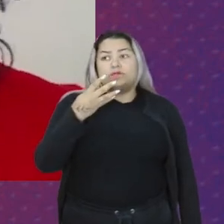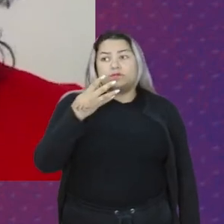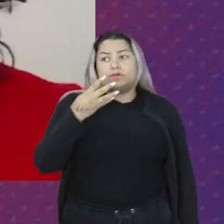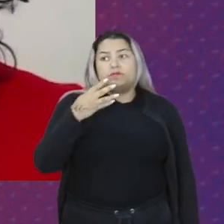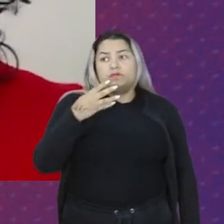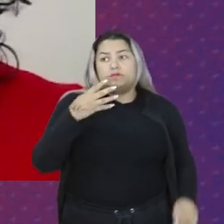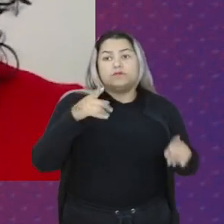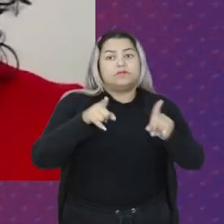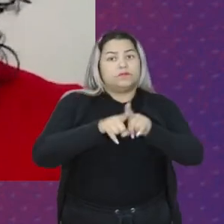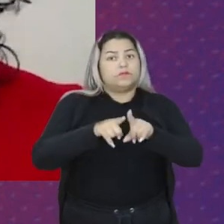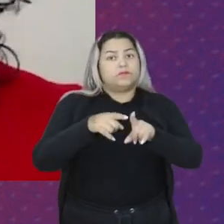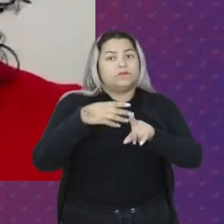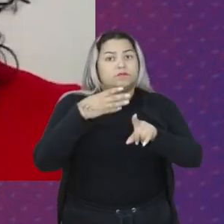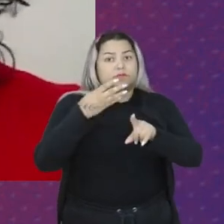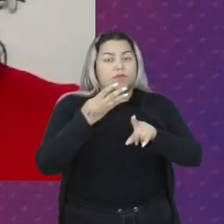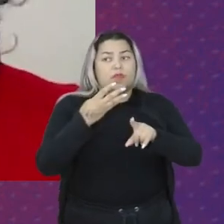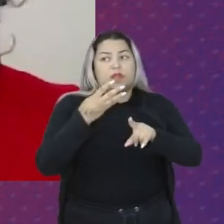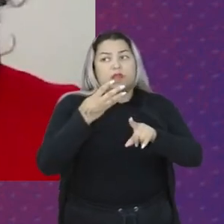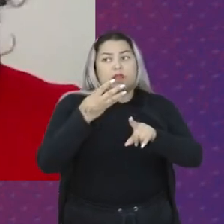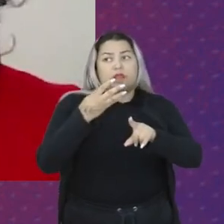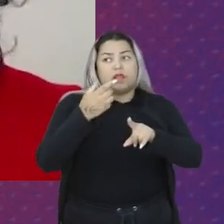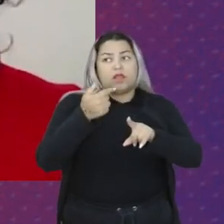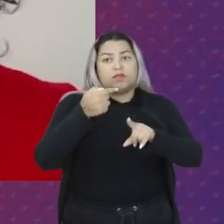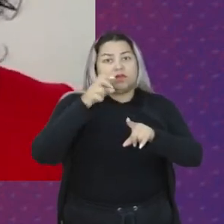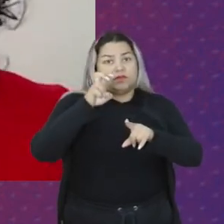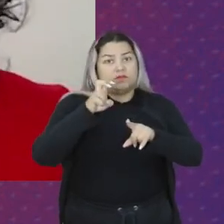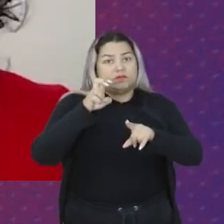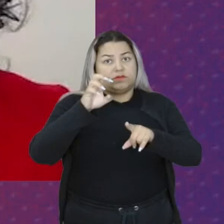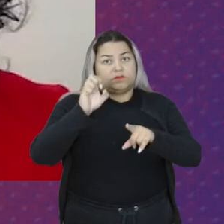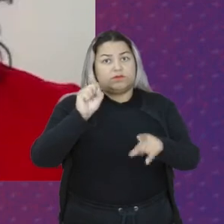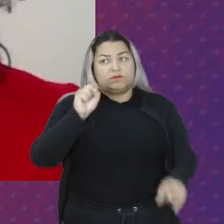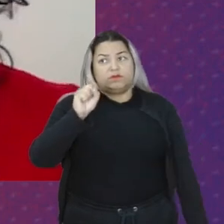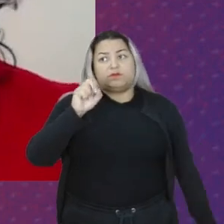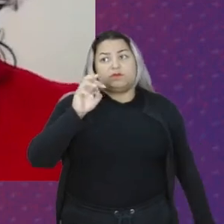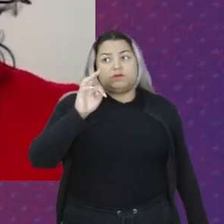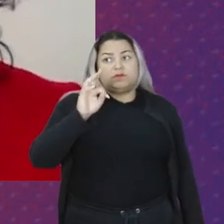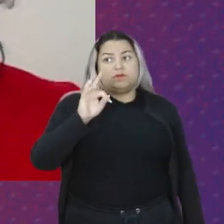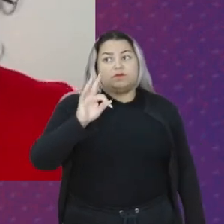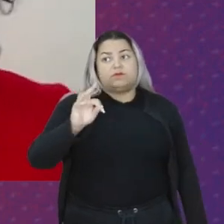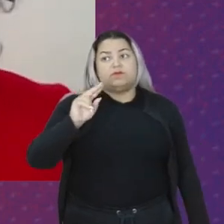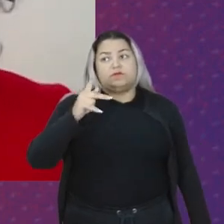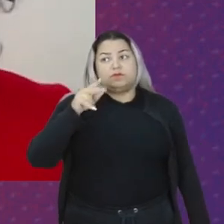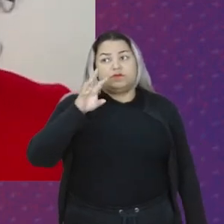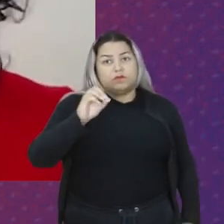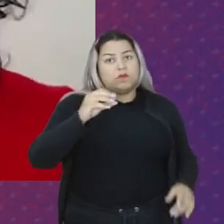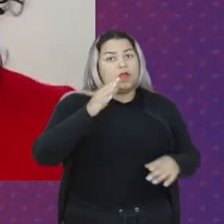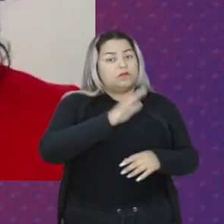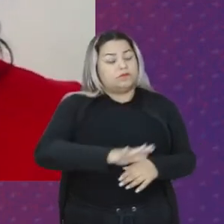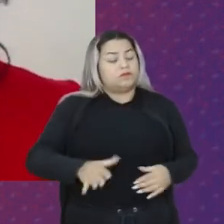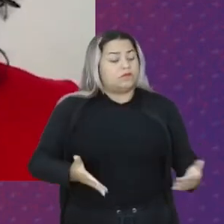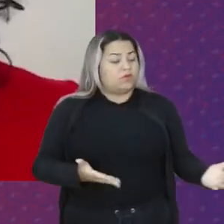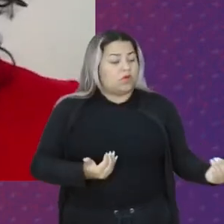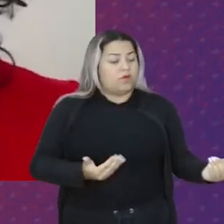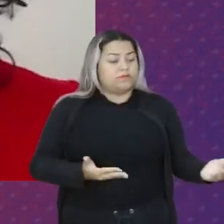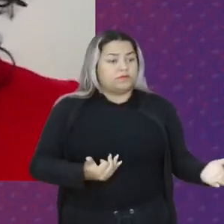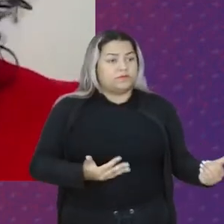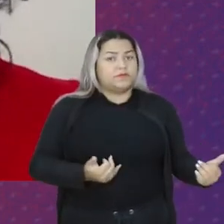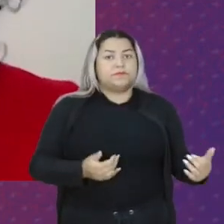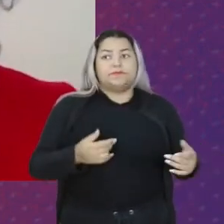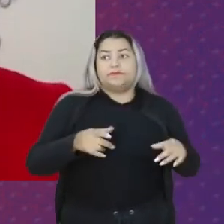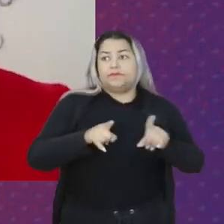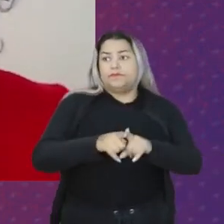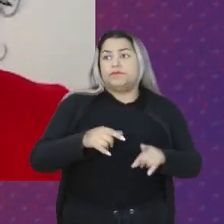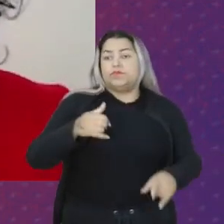61,4% desses quase 75 mil estupros referem-se a crianças e adolescentes com menos